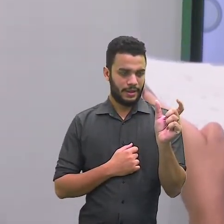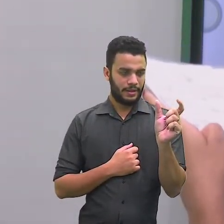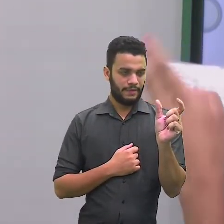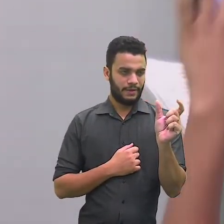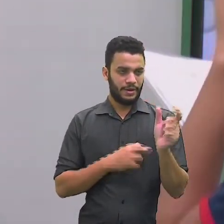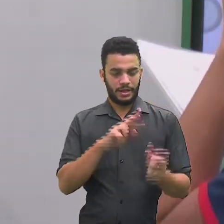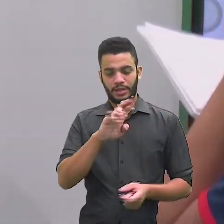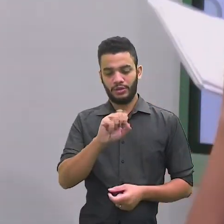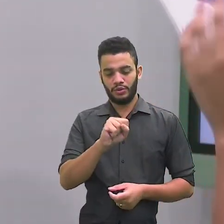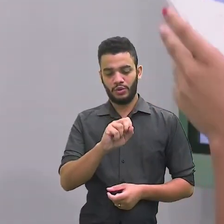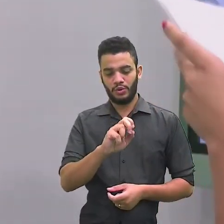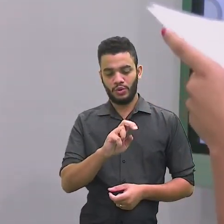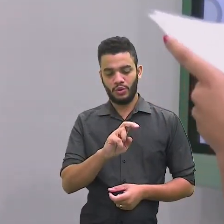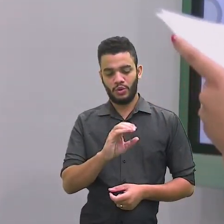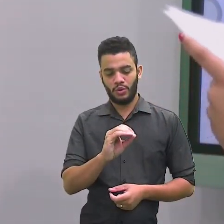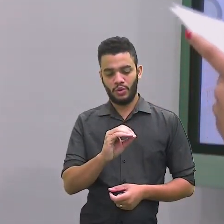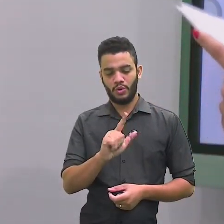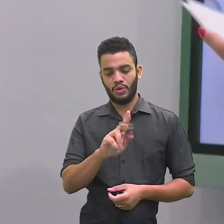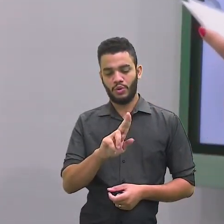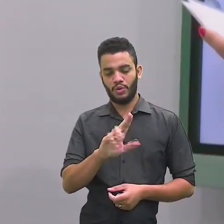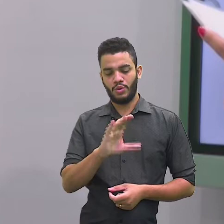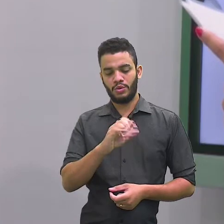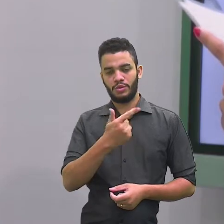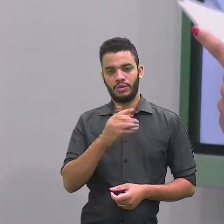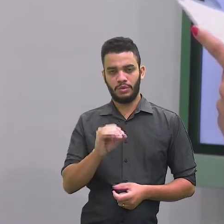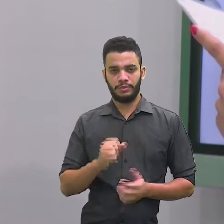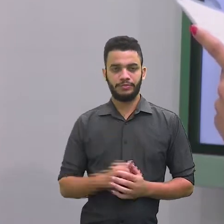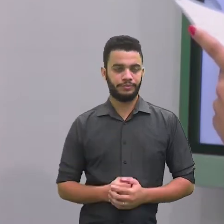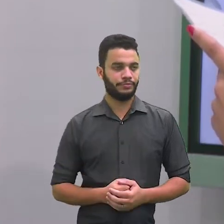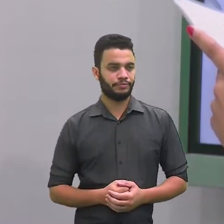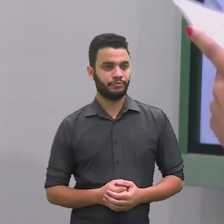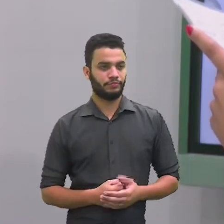Resolução. Resolução.